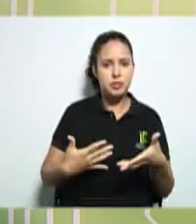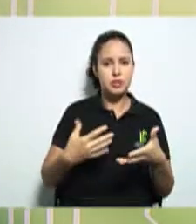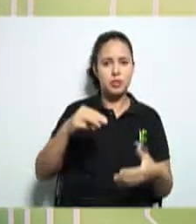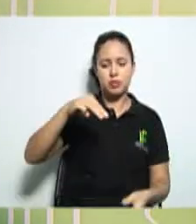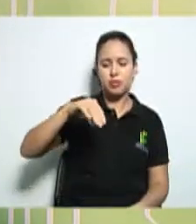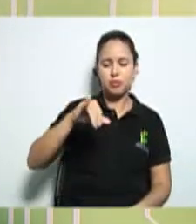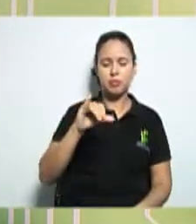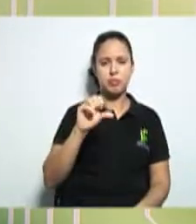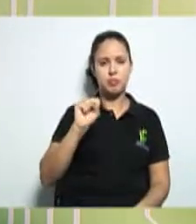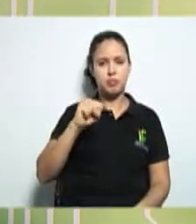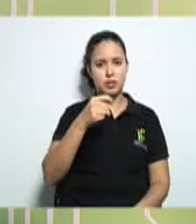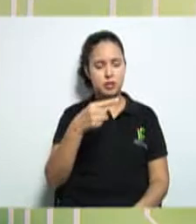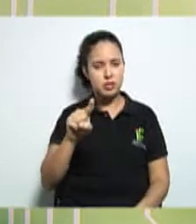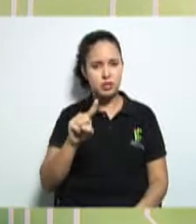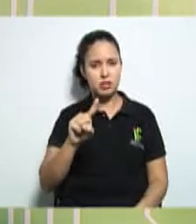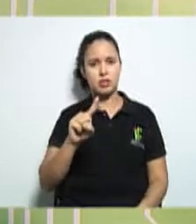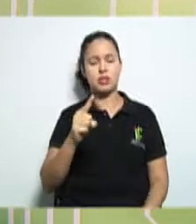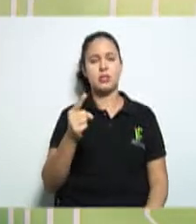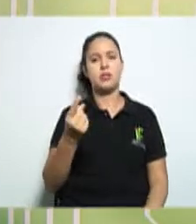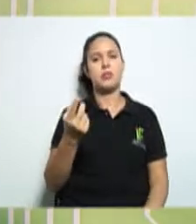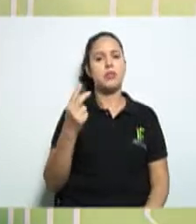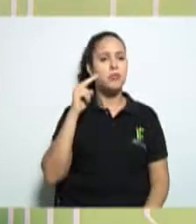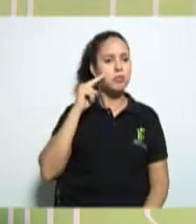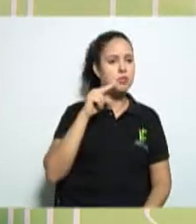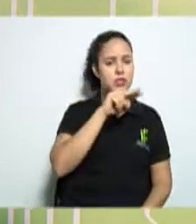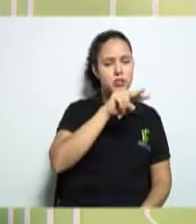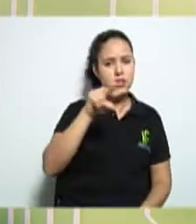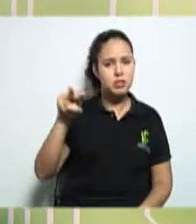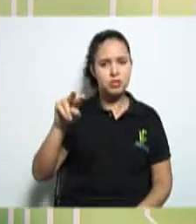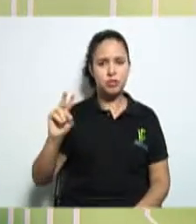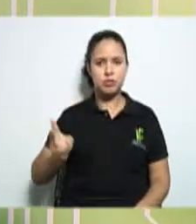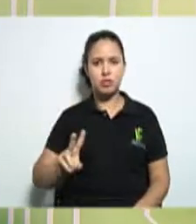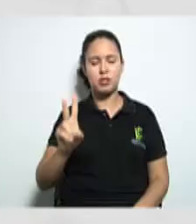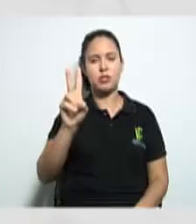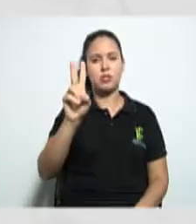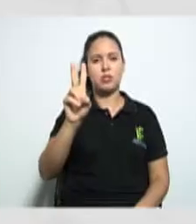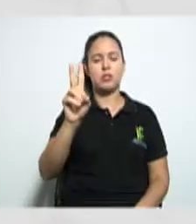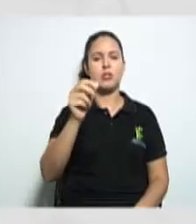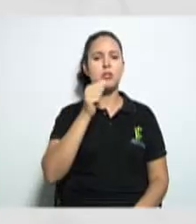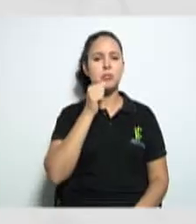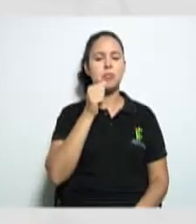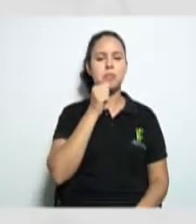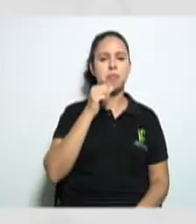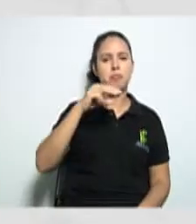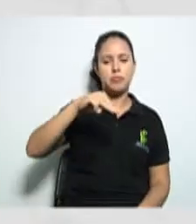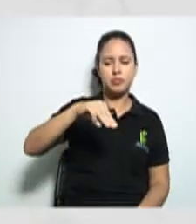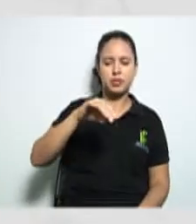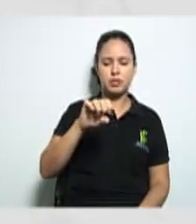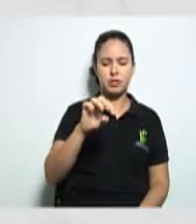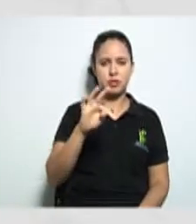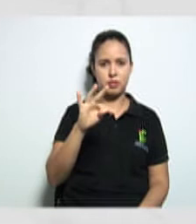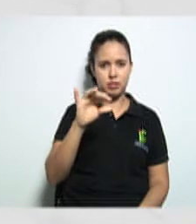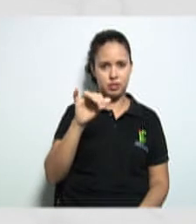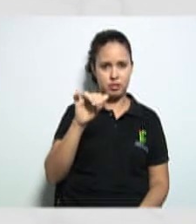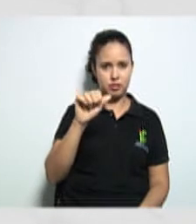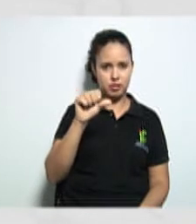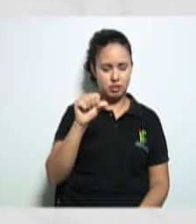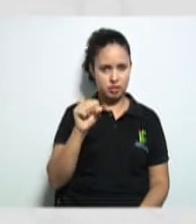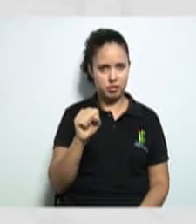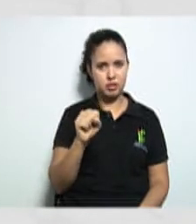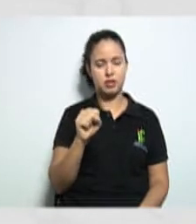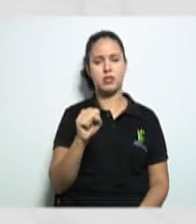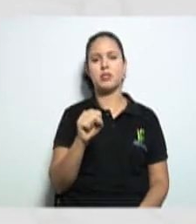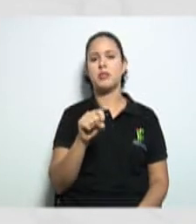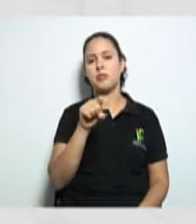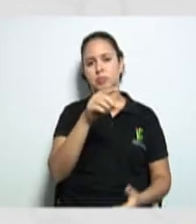aula de hoje, a gente não falou de valores na aula de hoje e nem de metas. Mas eu quero que vocês olhem lá para